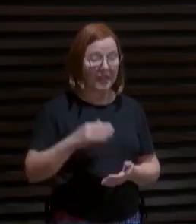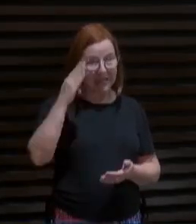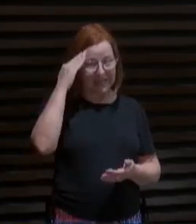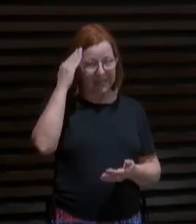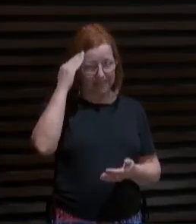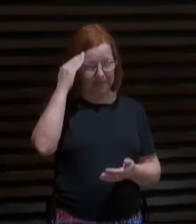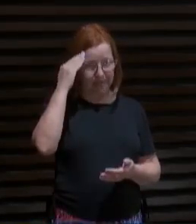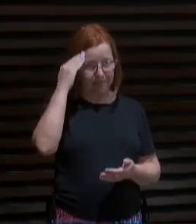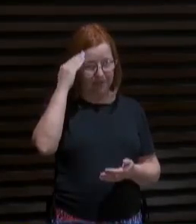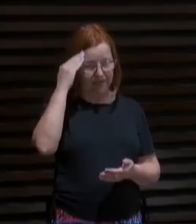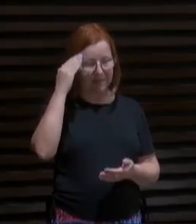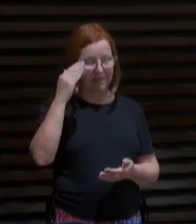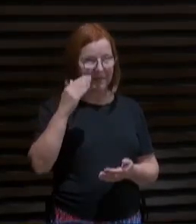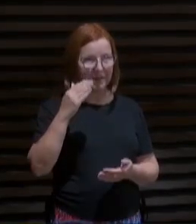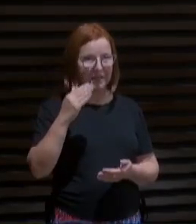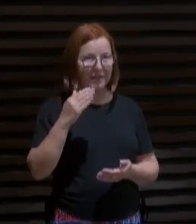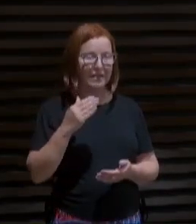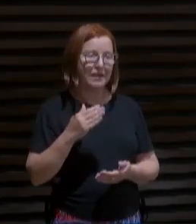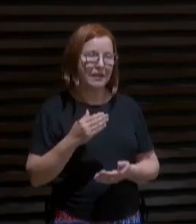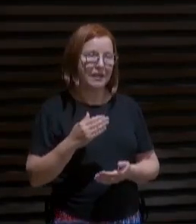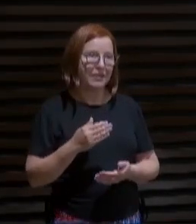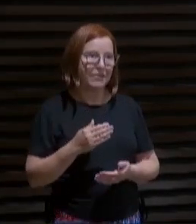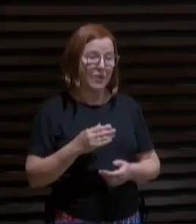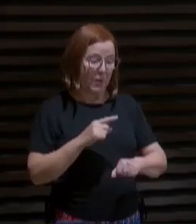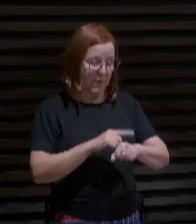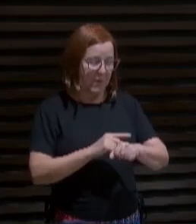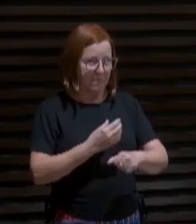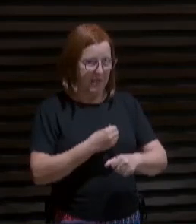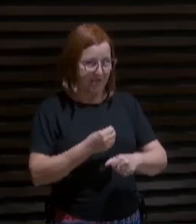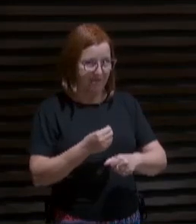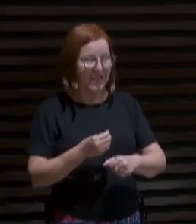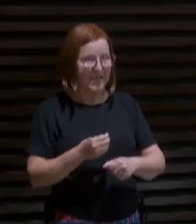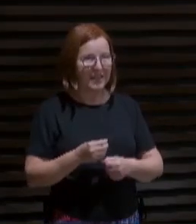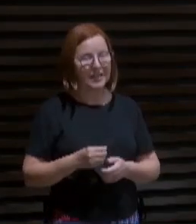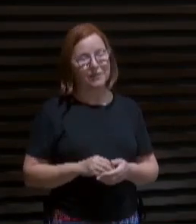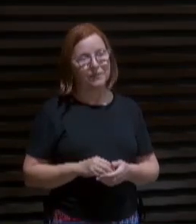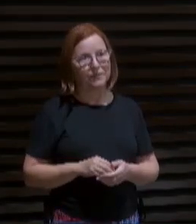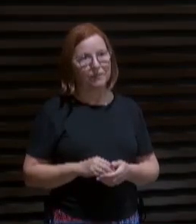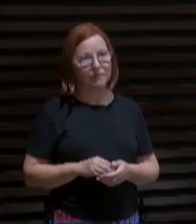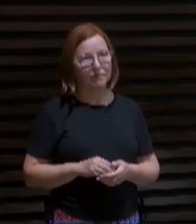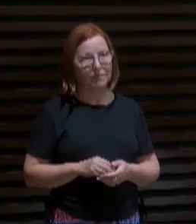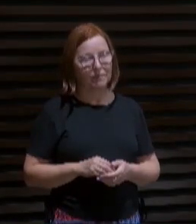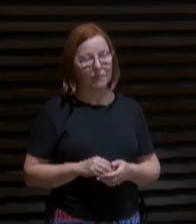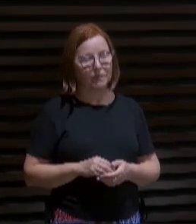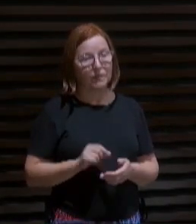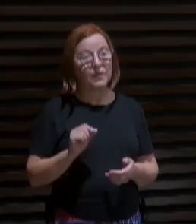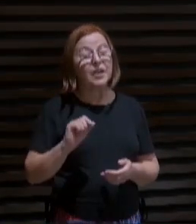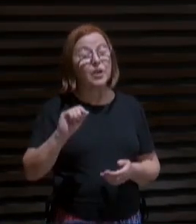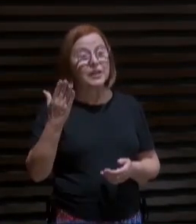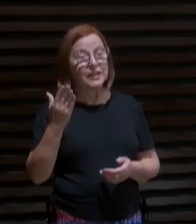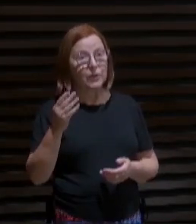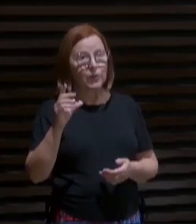tenha controle. É o homem sendo célebre. O que aconteceu com o Daniel? Hoje